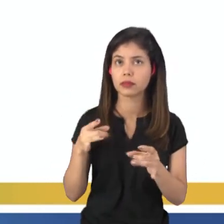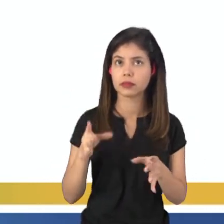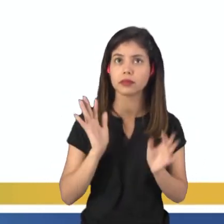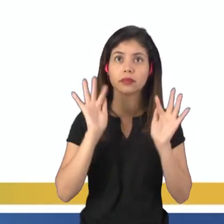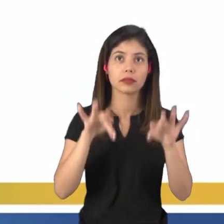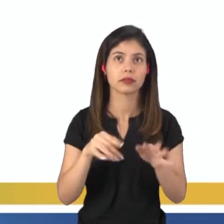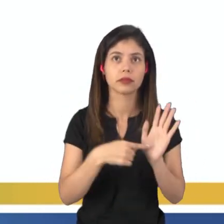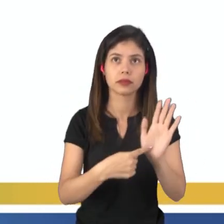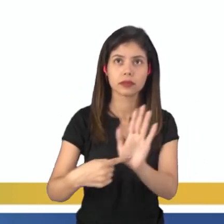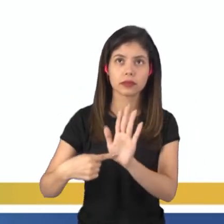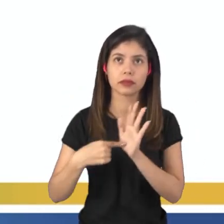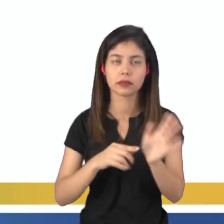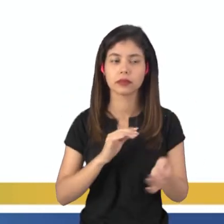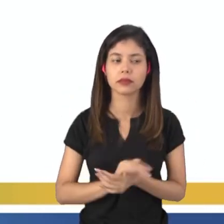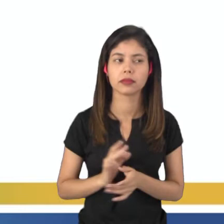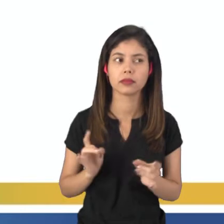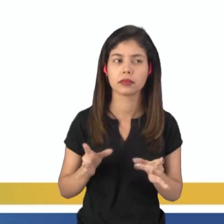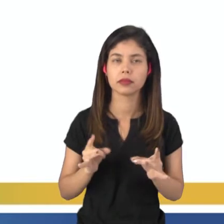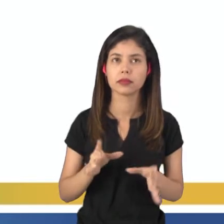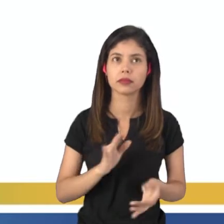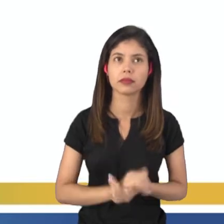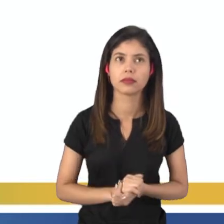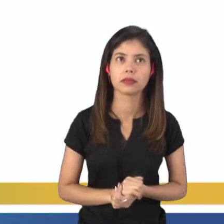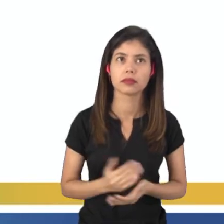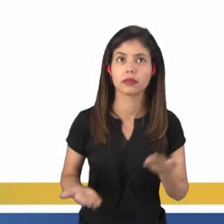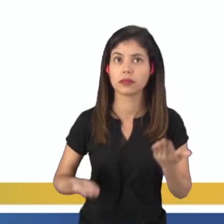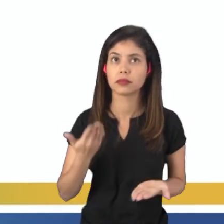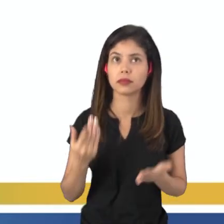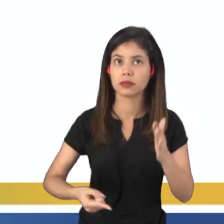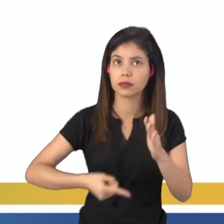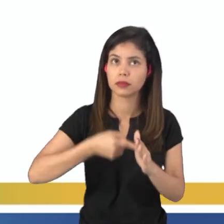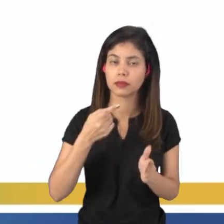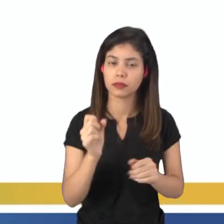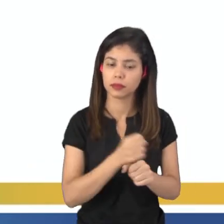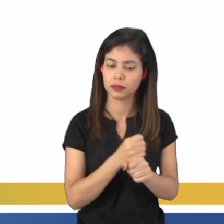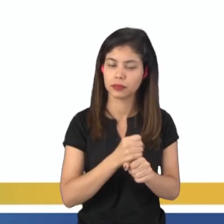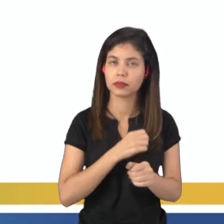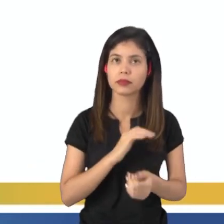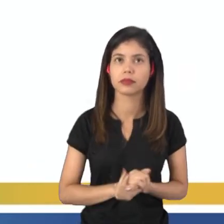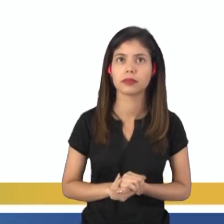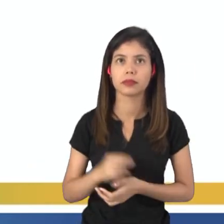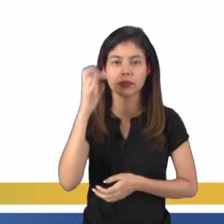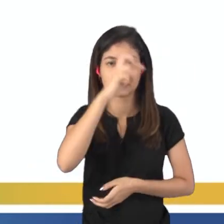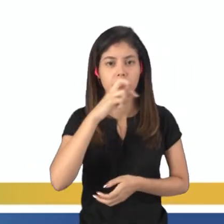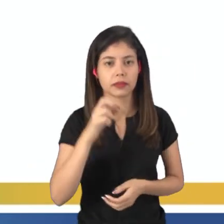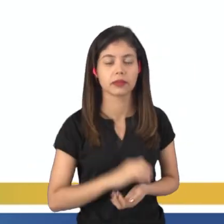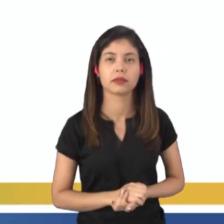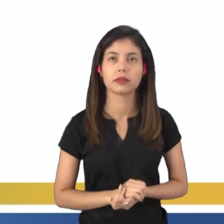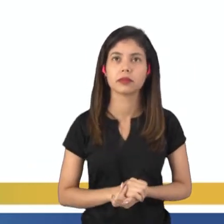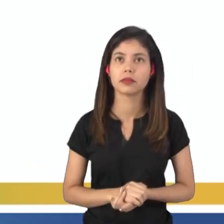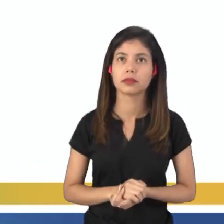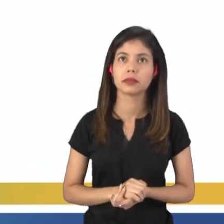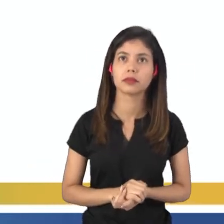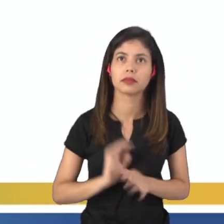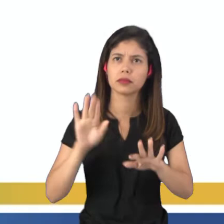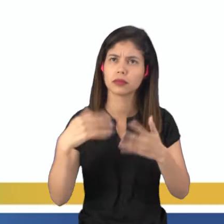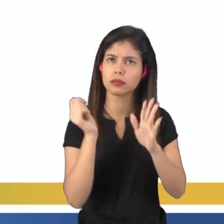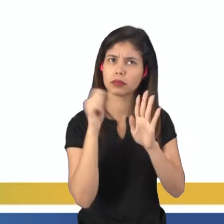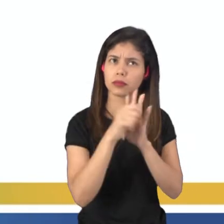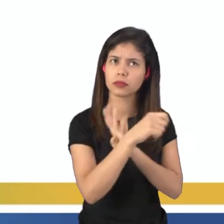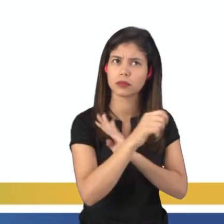vendas a fim de ilustrar para seus vendedores o balanço do primeiro semestre do ano. Então, analisando o gráfico, em quais meses